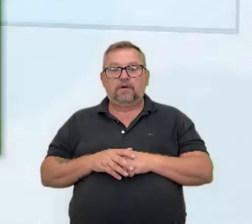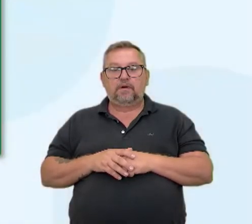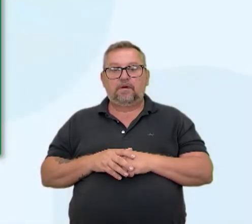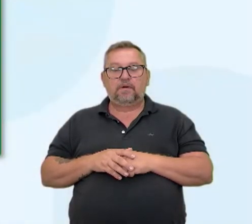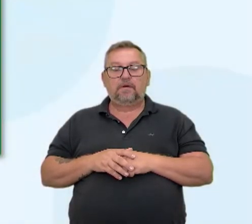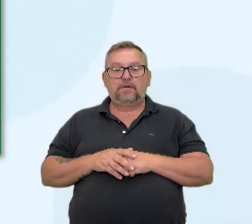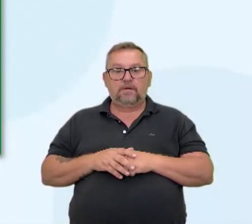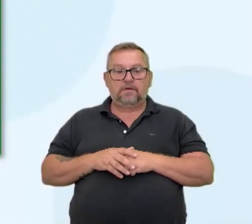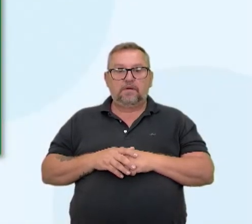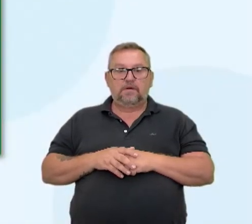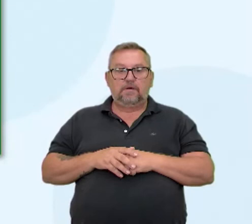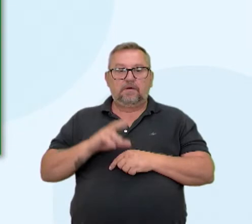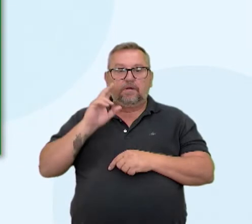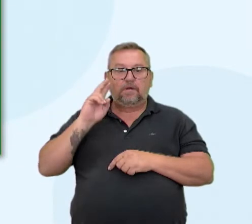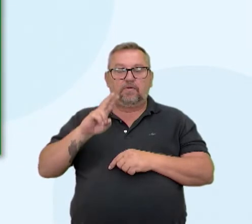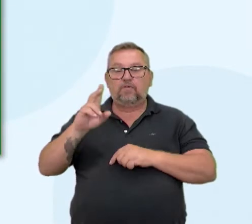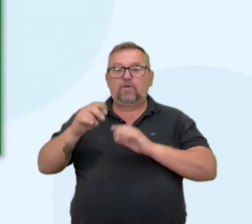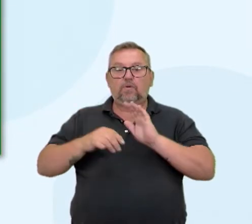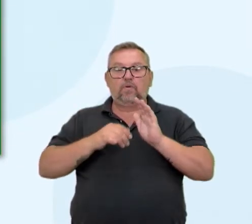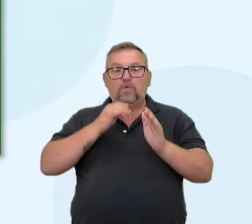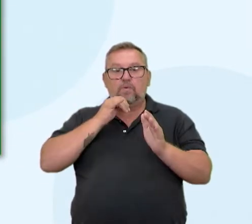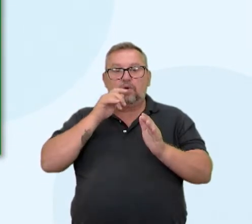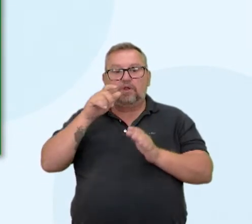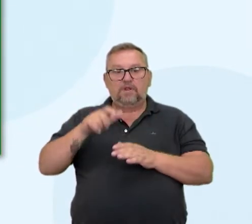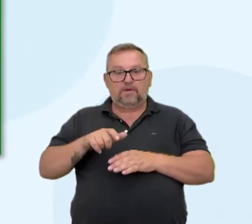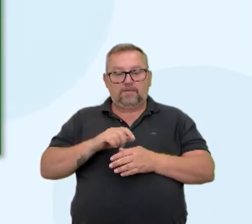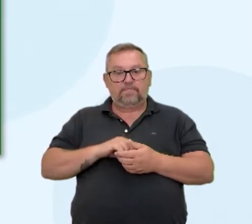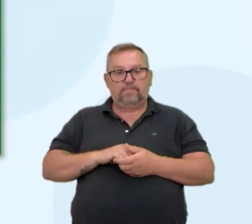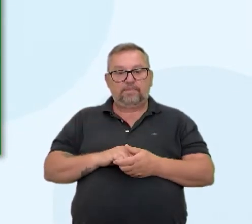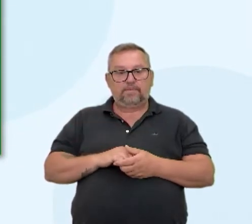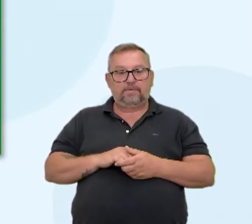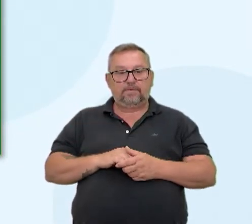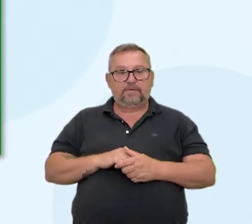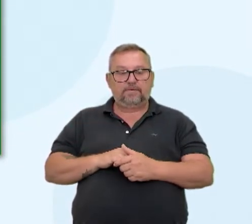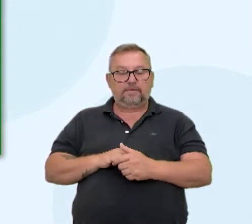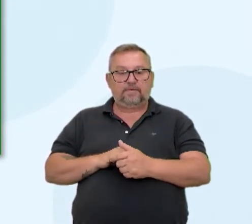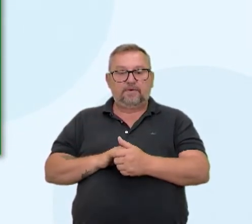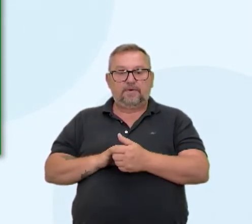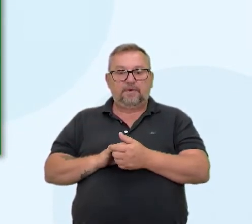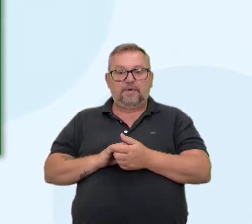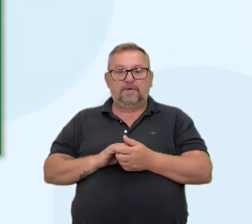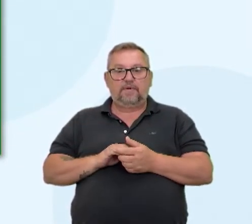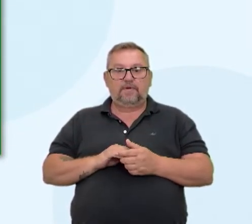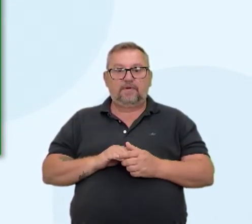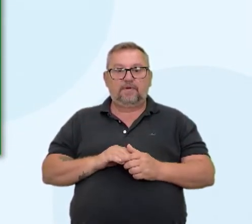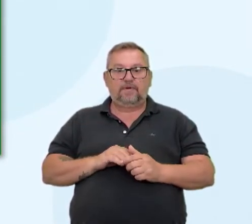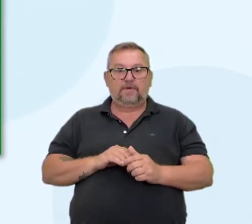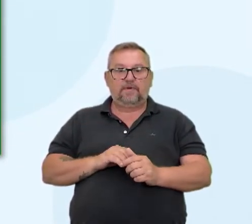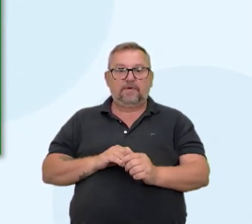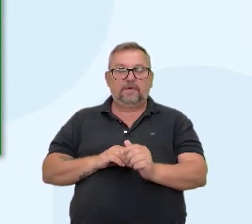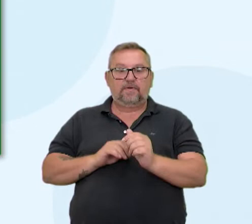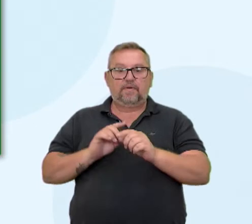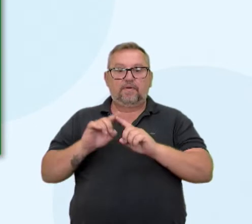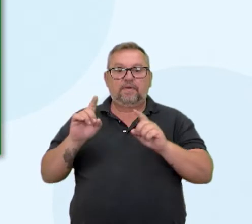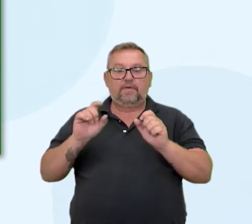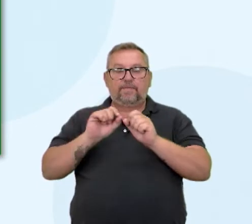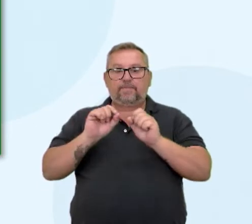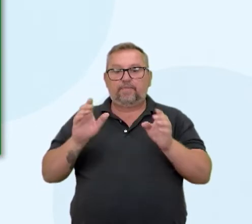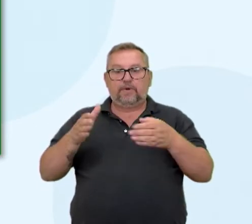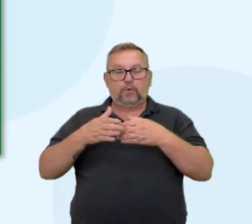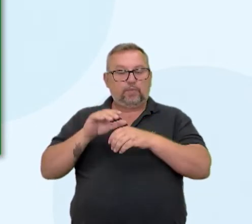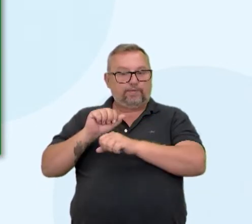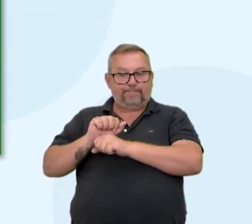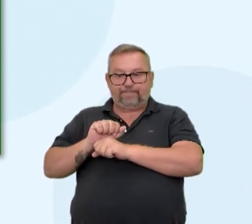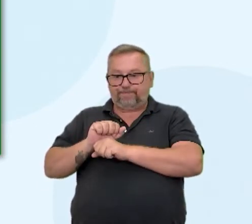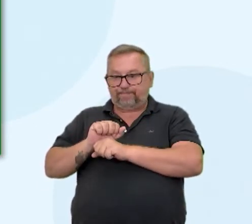exemplo, 4. Então é só uma situação, tudo bem? Então, aqui o que a gente faz? Aqui a gente, parou,